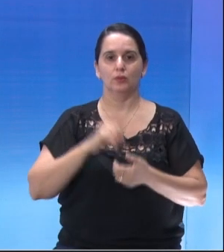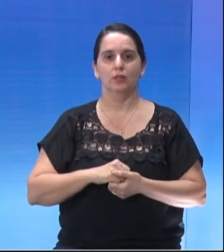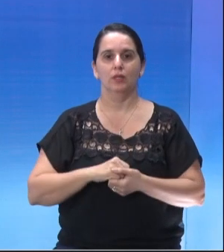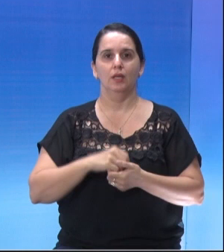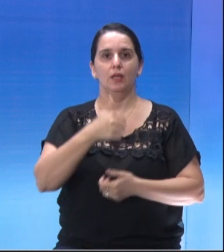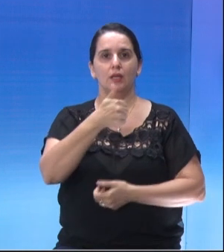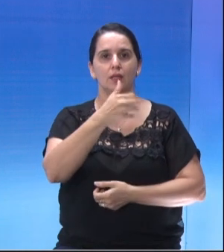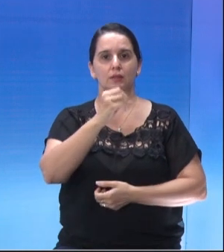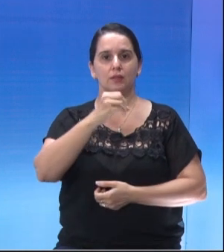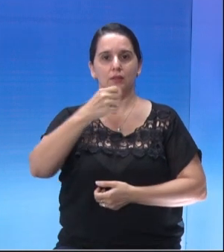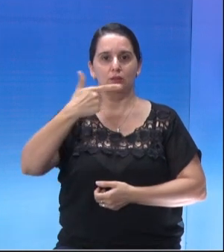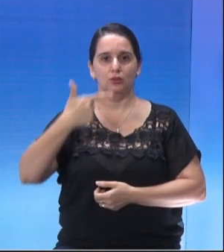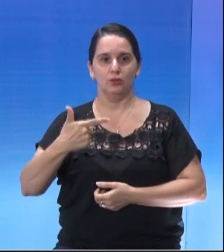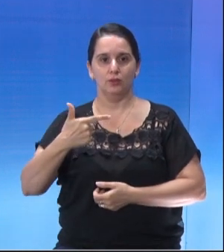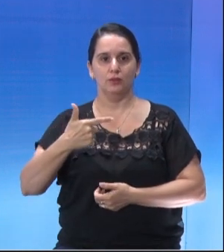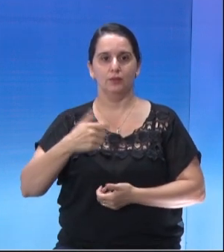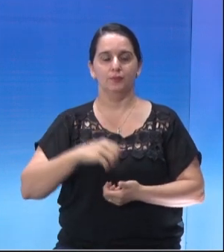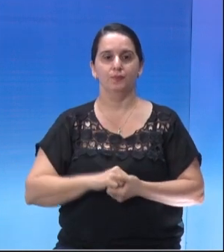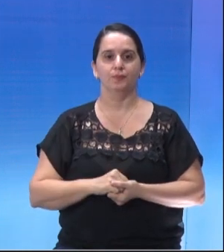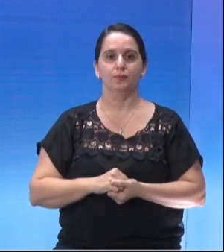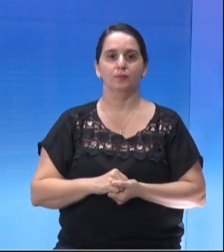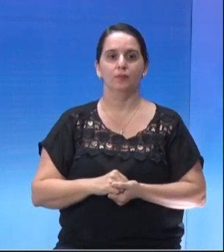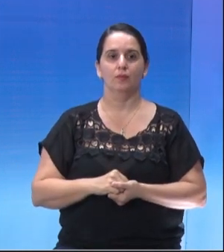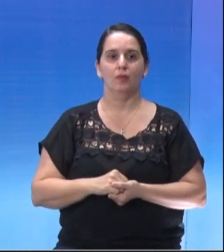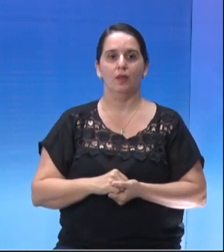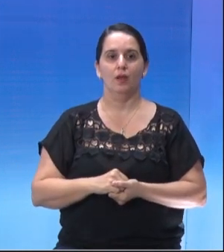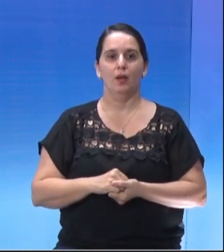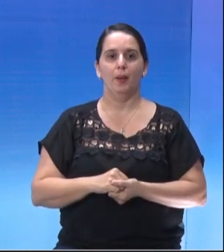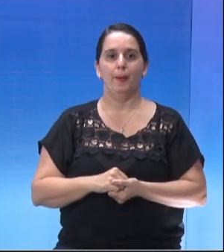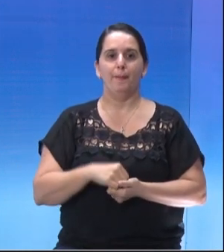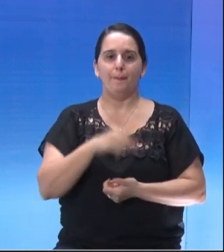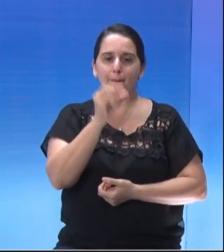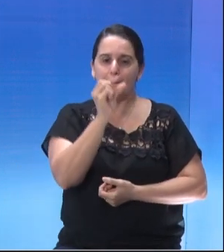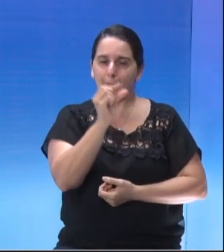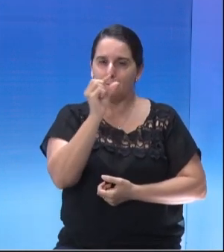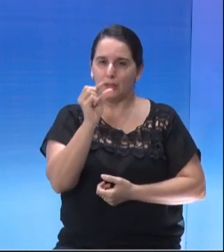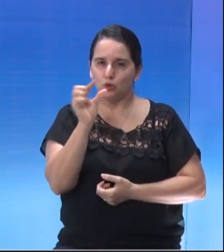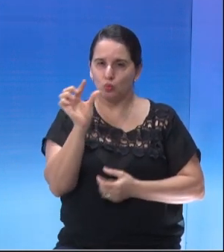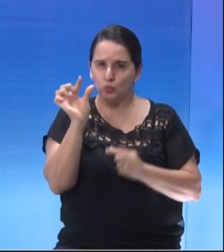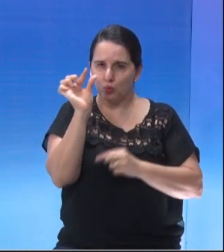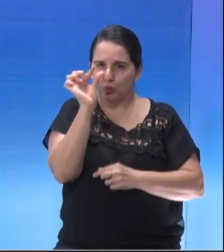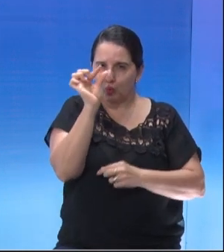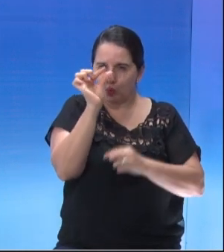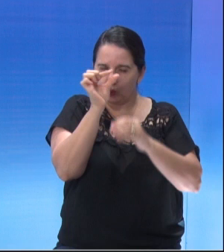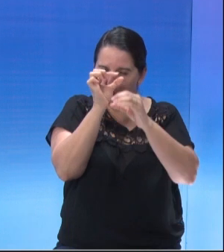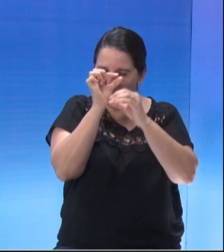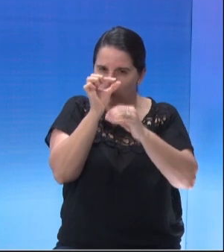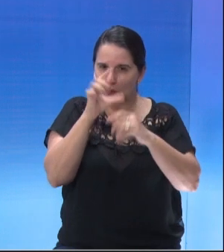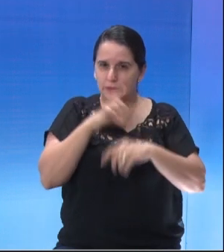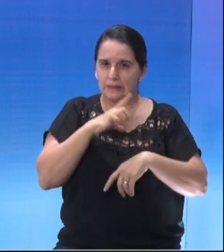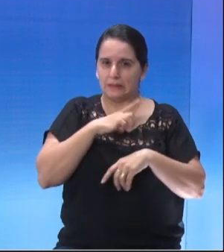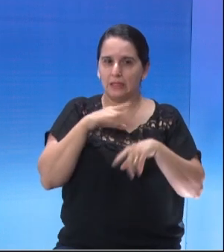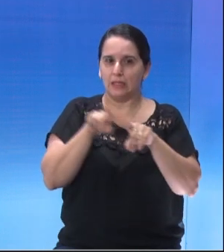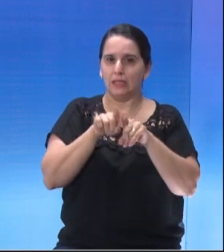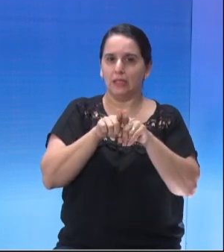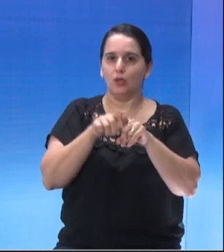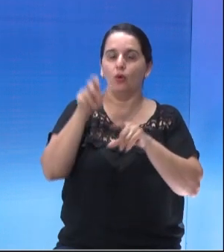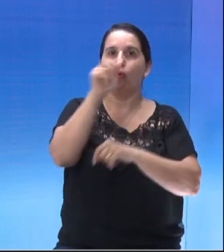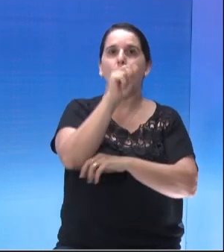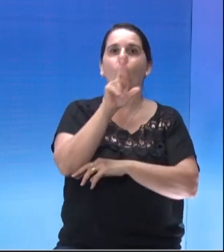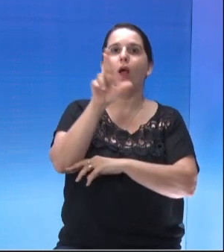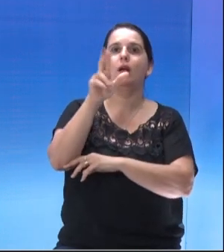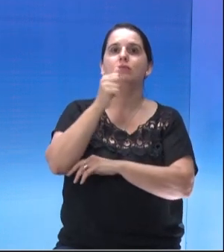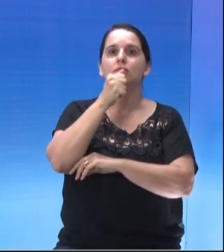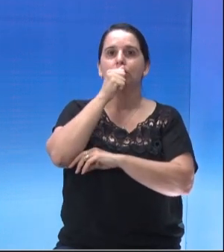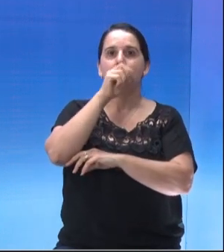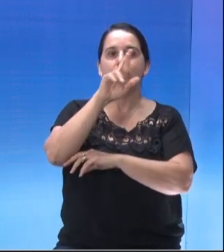é a 102. O enunciado diz o seguinte: partículas microscópicas existentes na